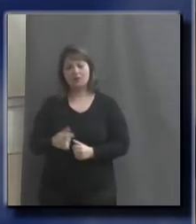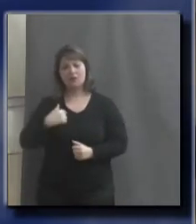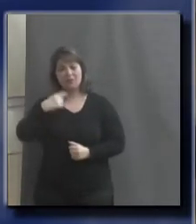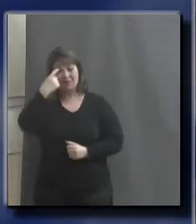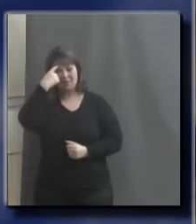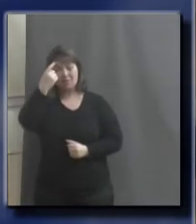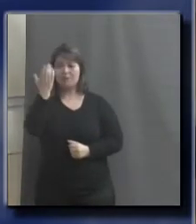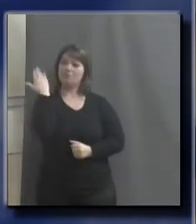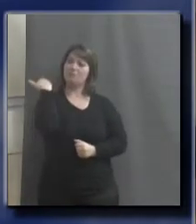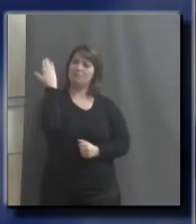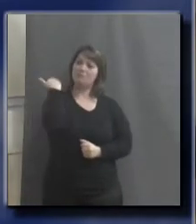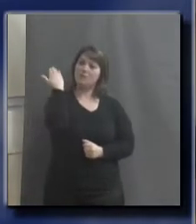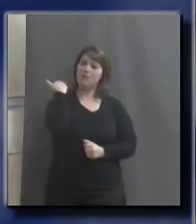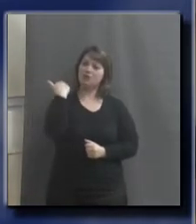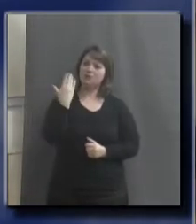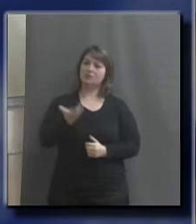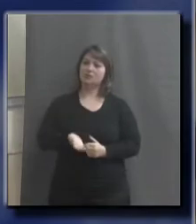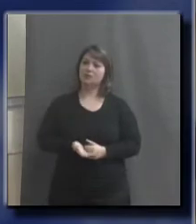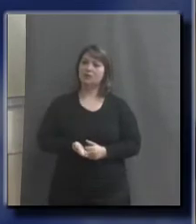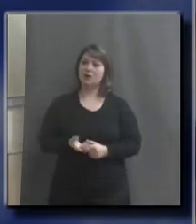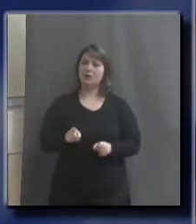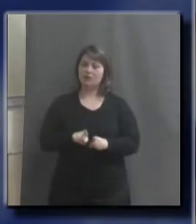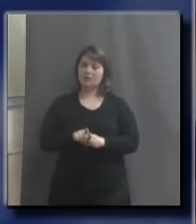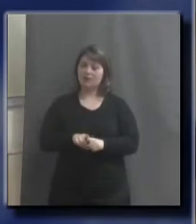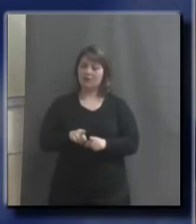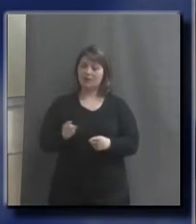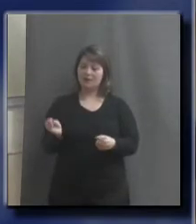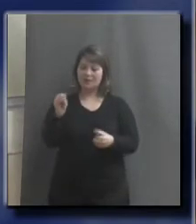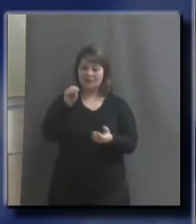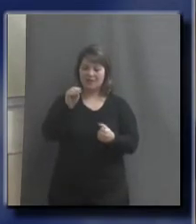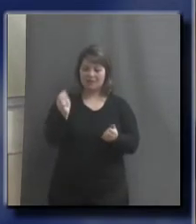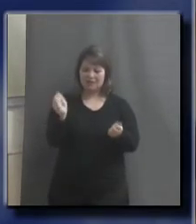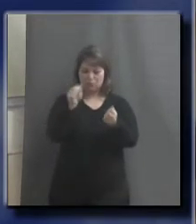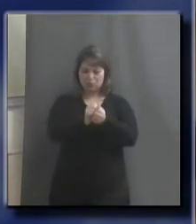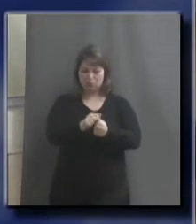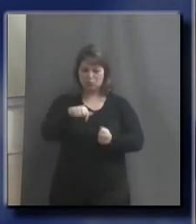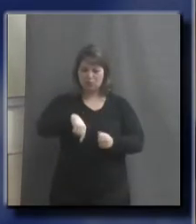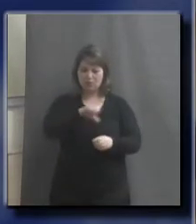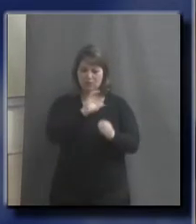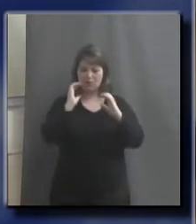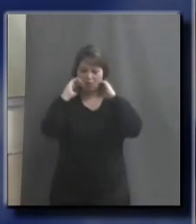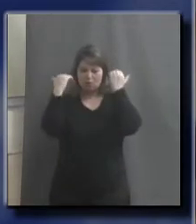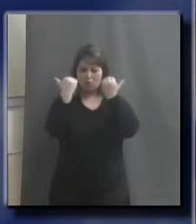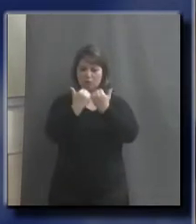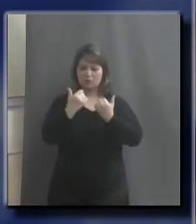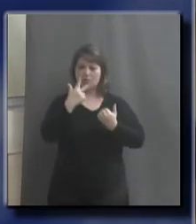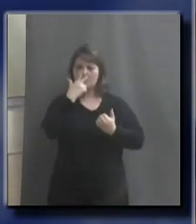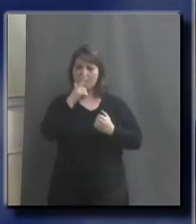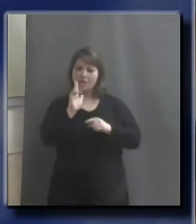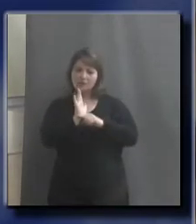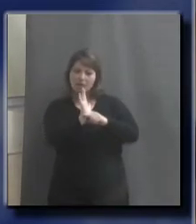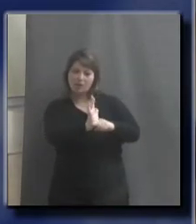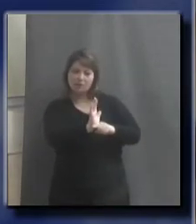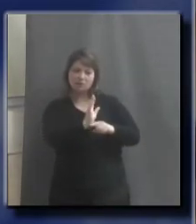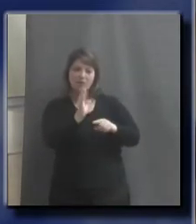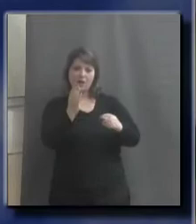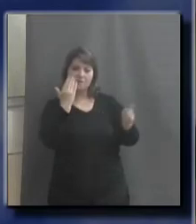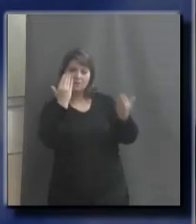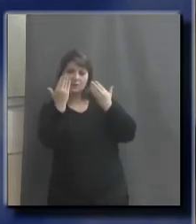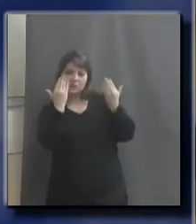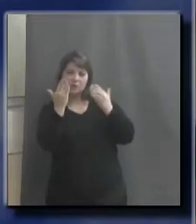lembrando do meu momento enquanto integrante de comissão gestora na história do Conselho, de orientar as psicólogas, orientar a